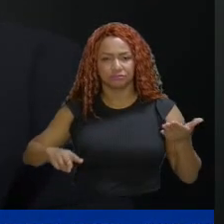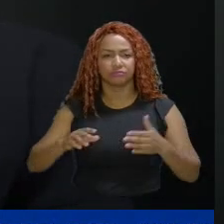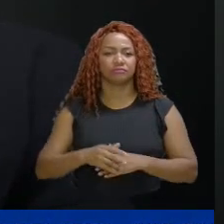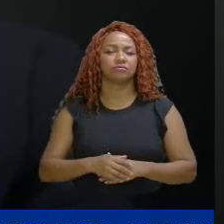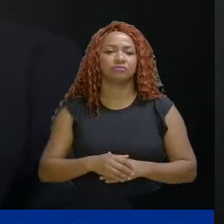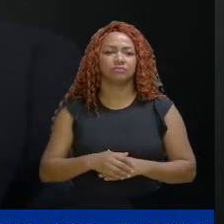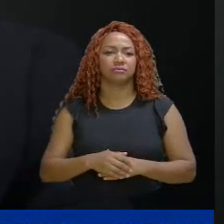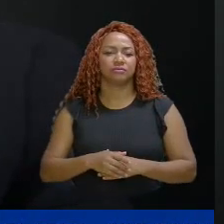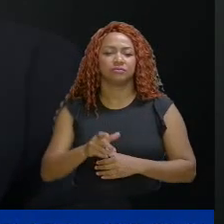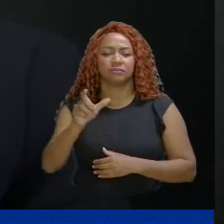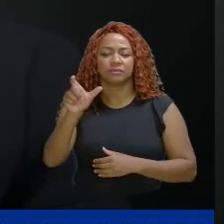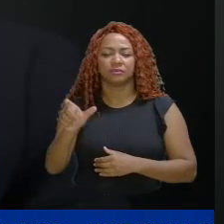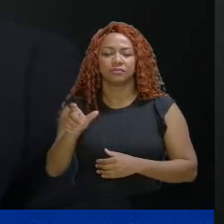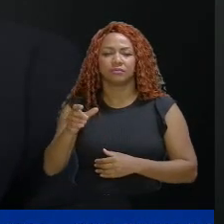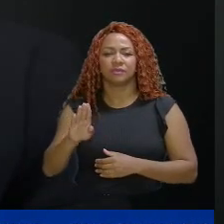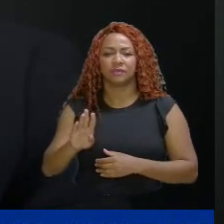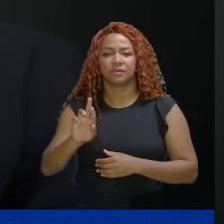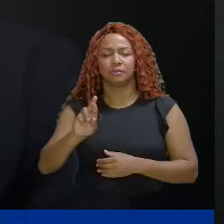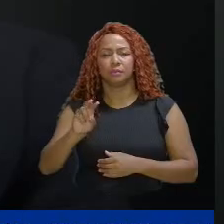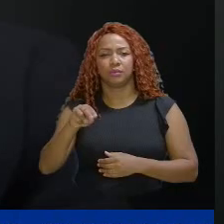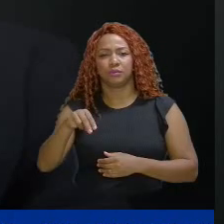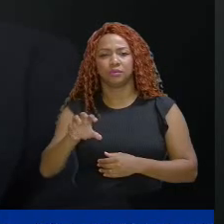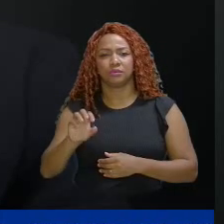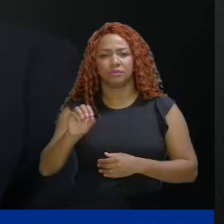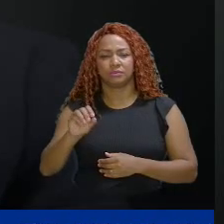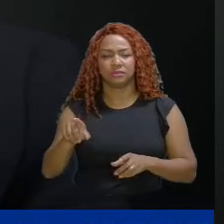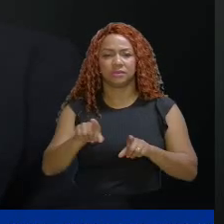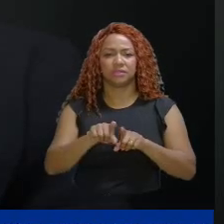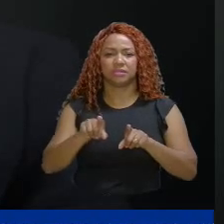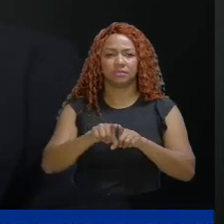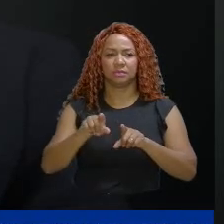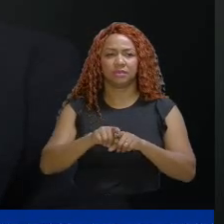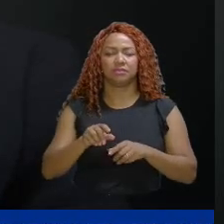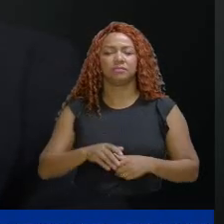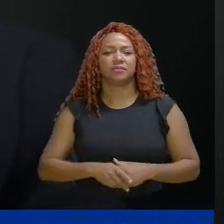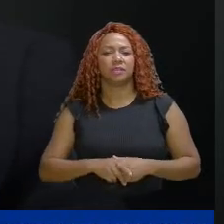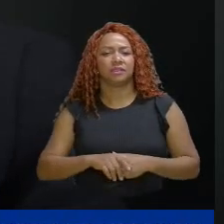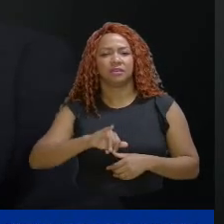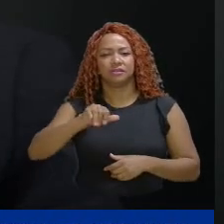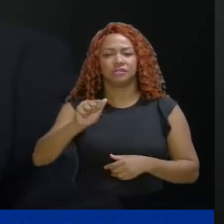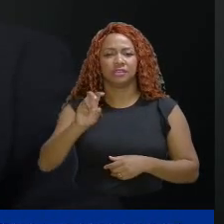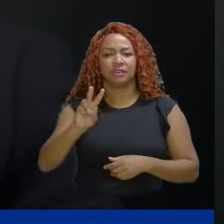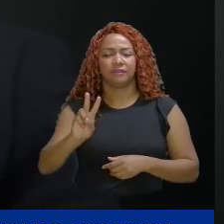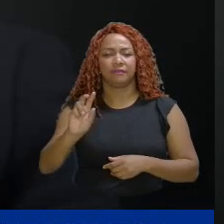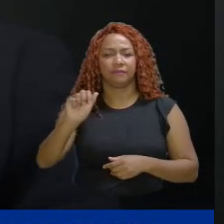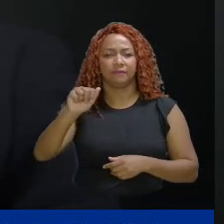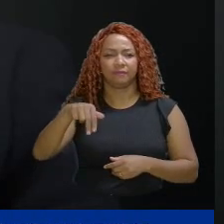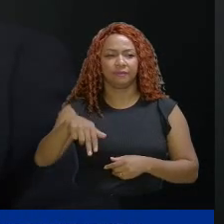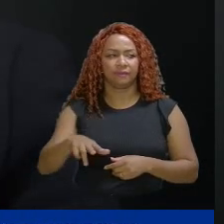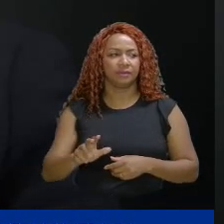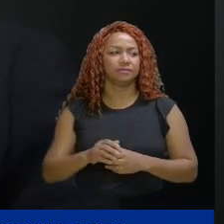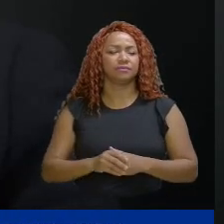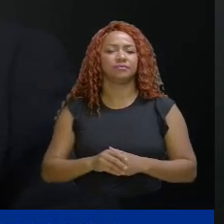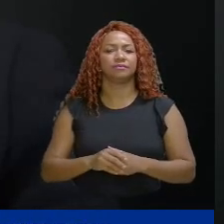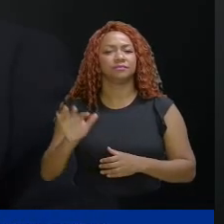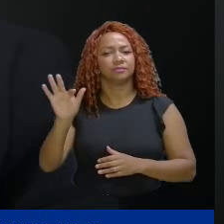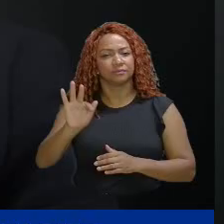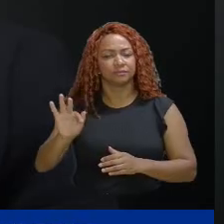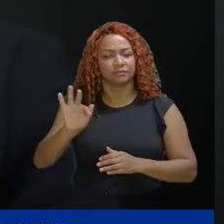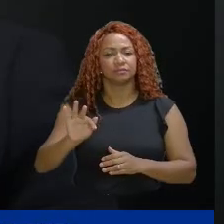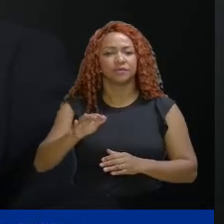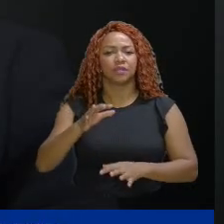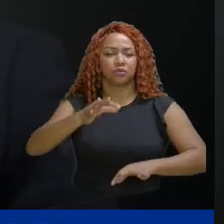embargado Bruno Manuel Rezende e também Javan Castanho, terceiro interessado, a União Federal. E